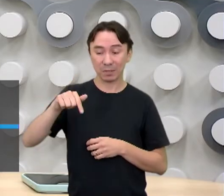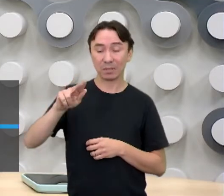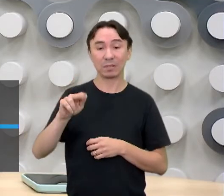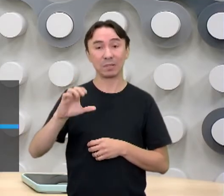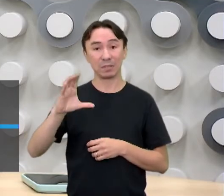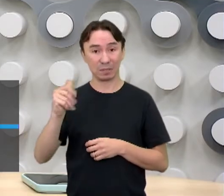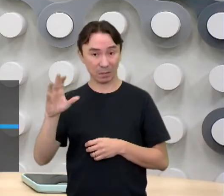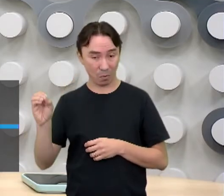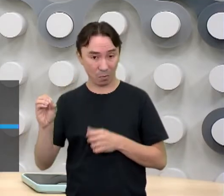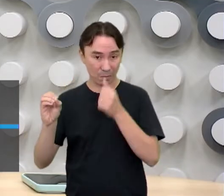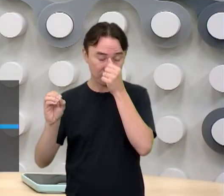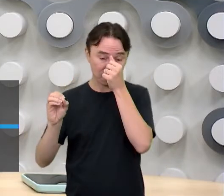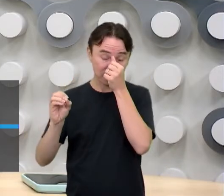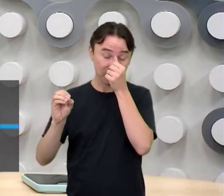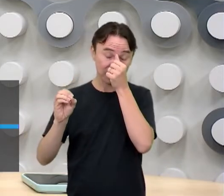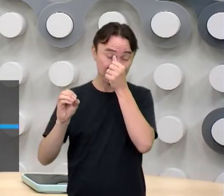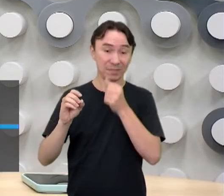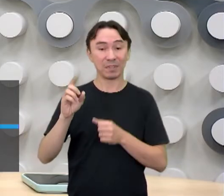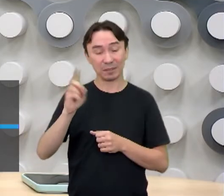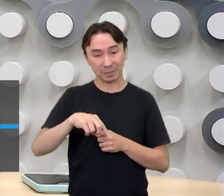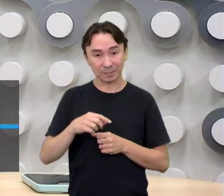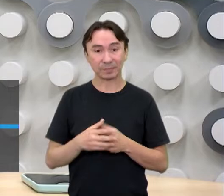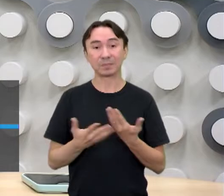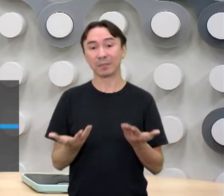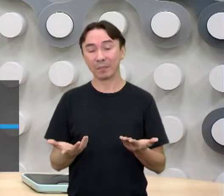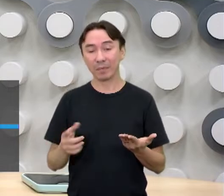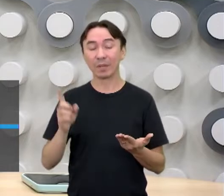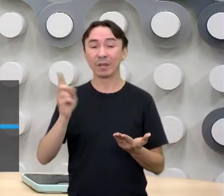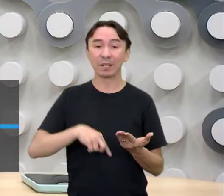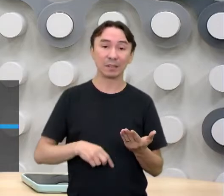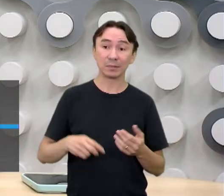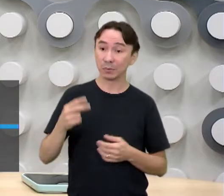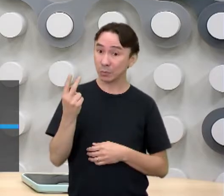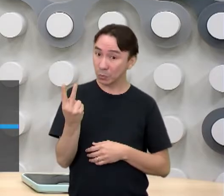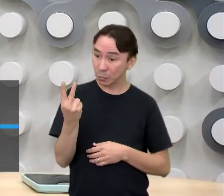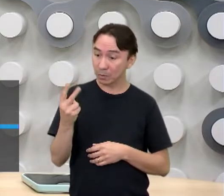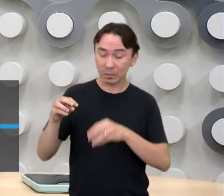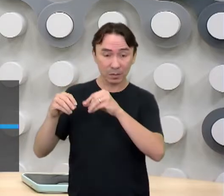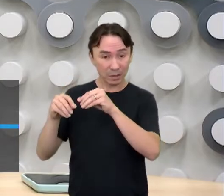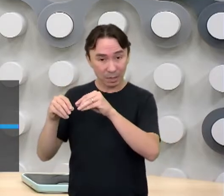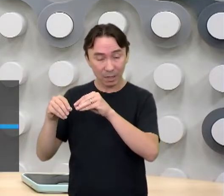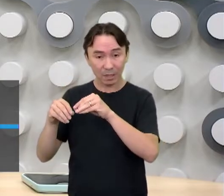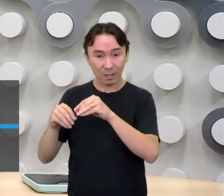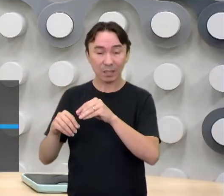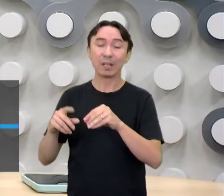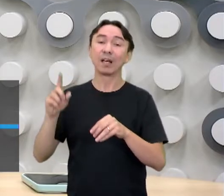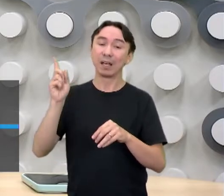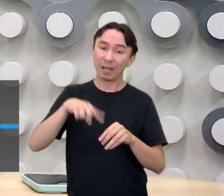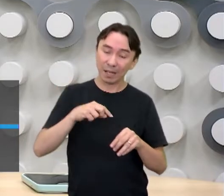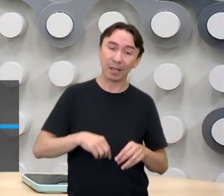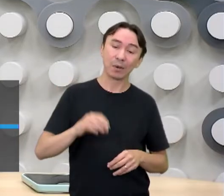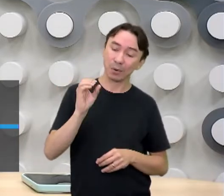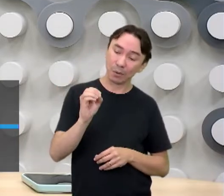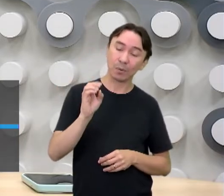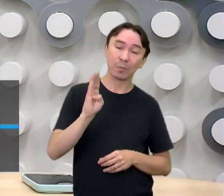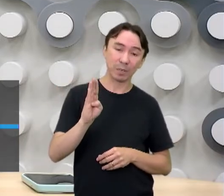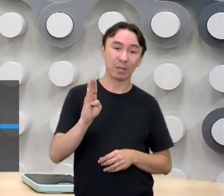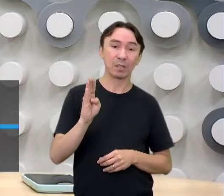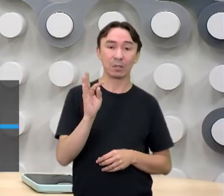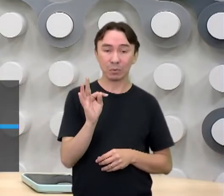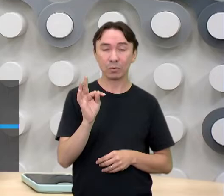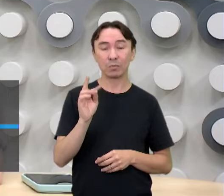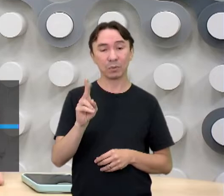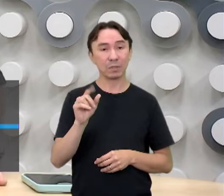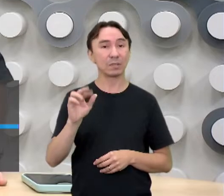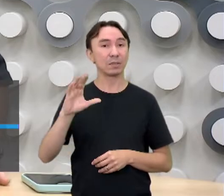com uma placa oceânica, subducção. Quando é duas placas continentais, obducção, tá certo? Vamos